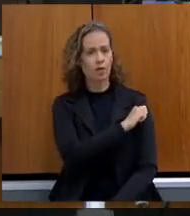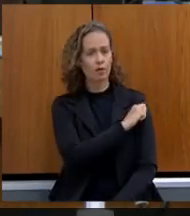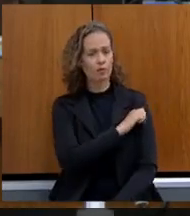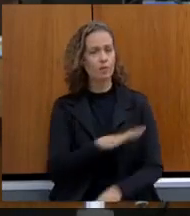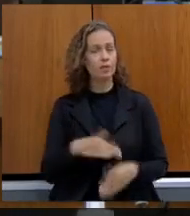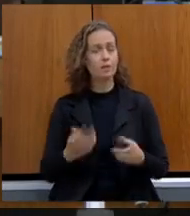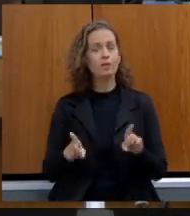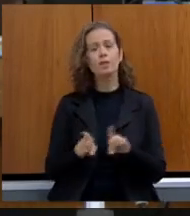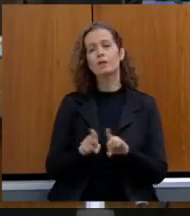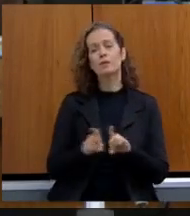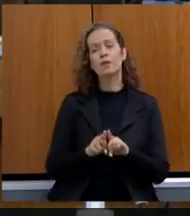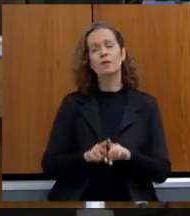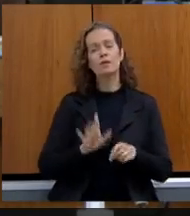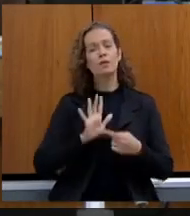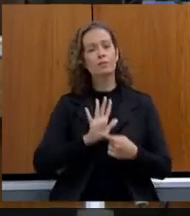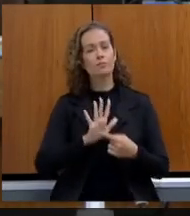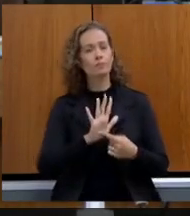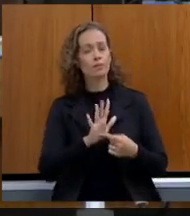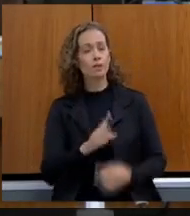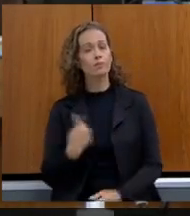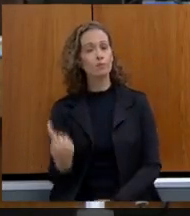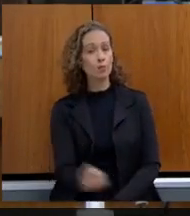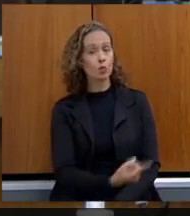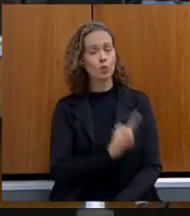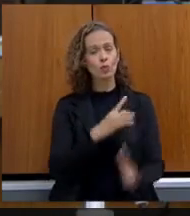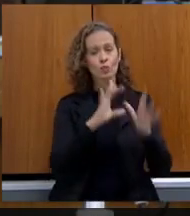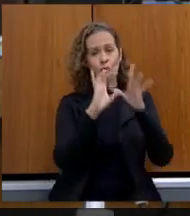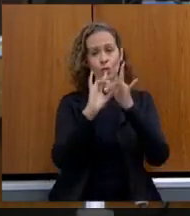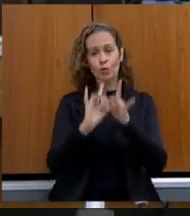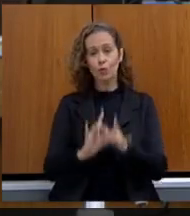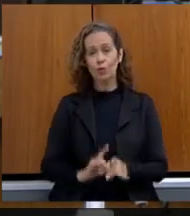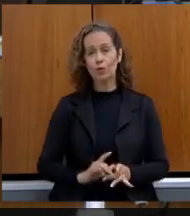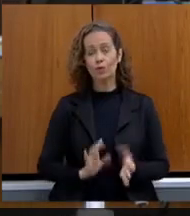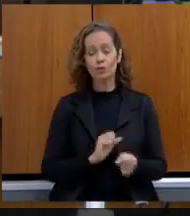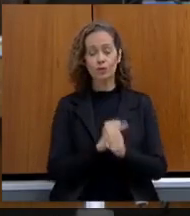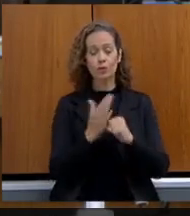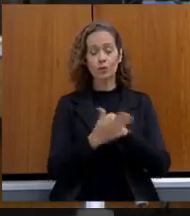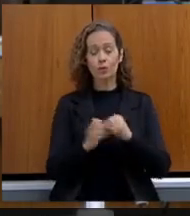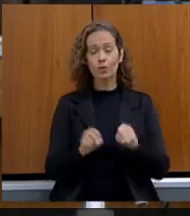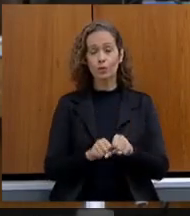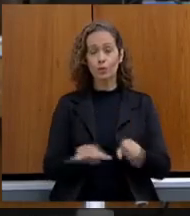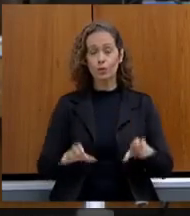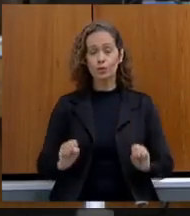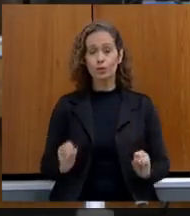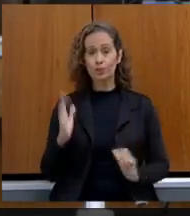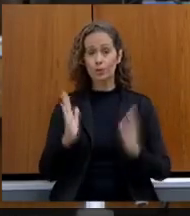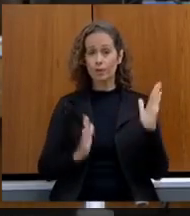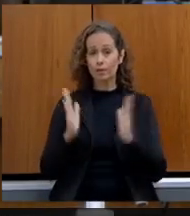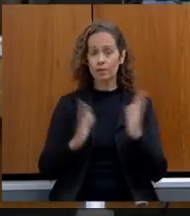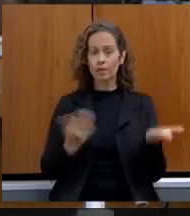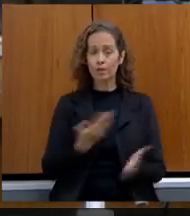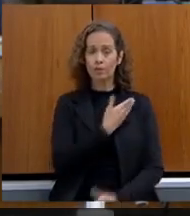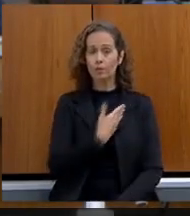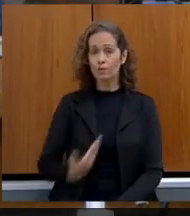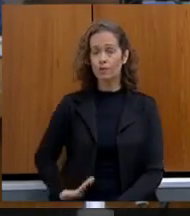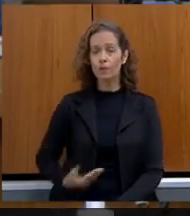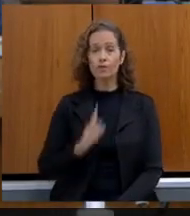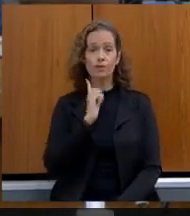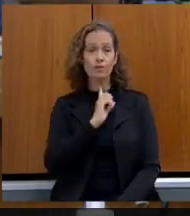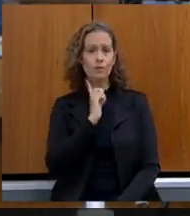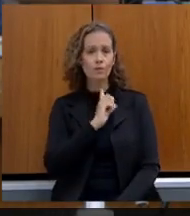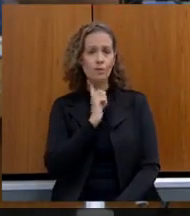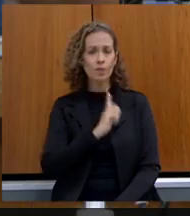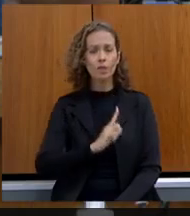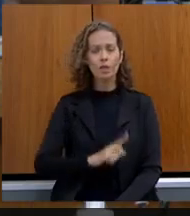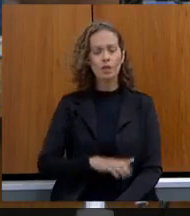que a gente tá falando é estamos no contexto ainda de pandemia o que o governo de Minas é o governo que nunca desistiu